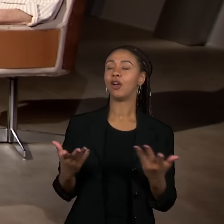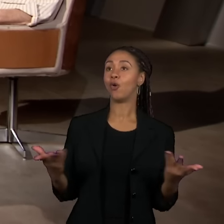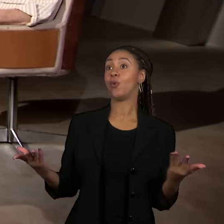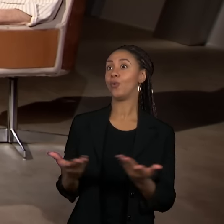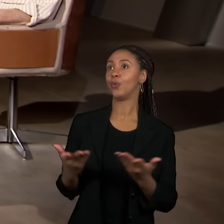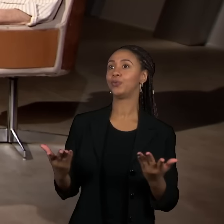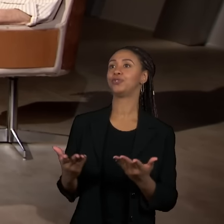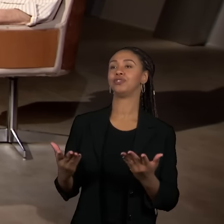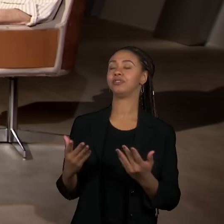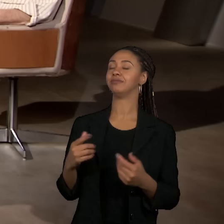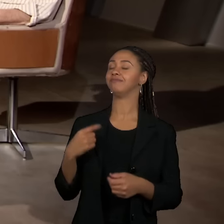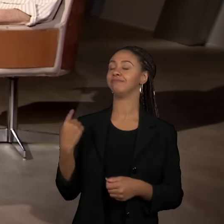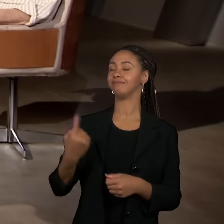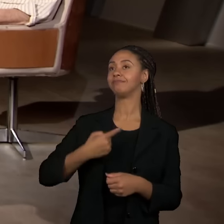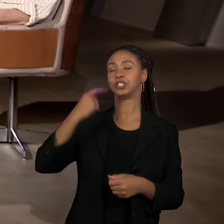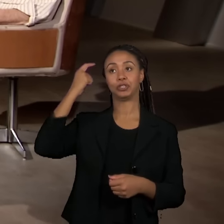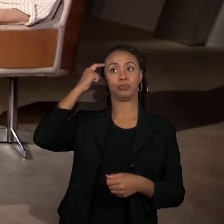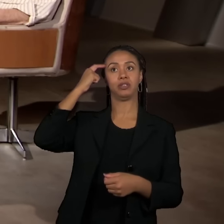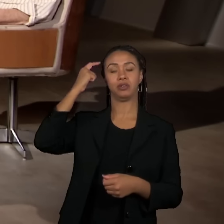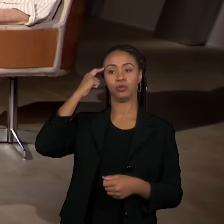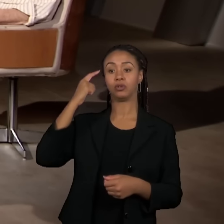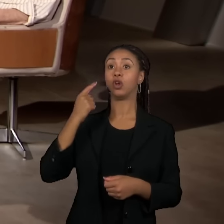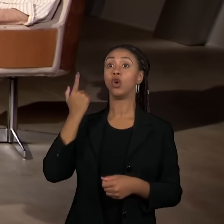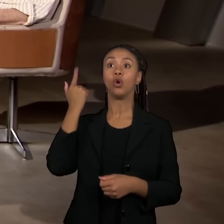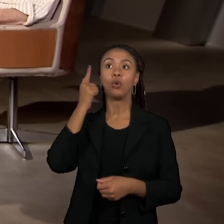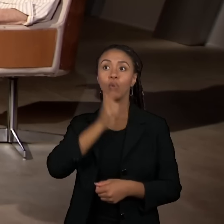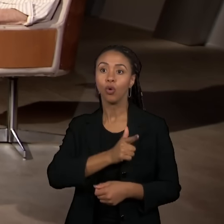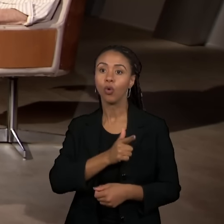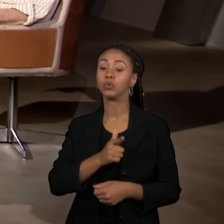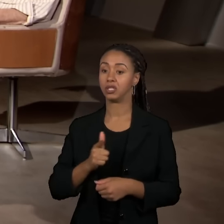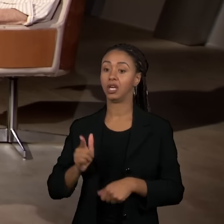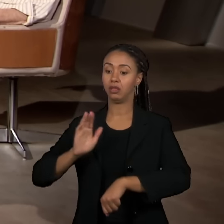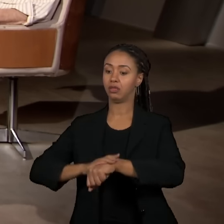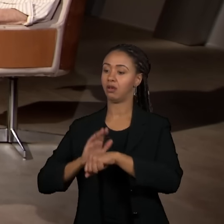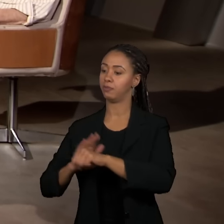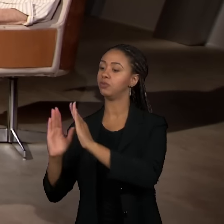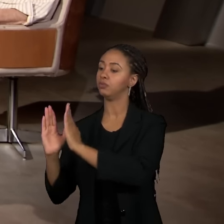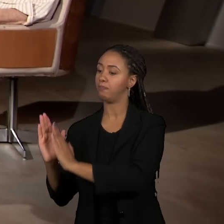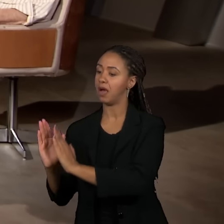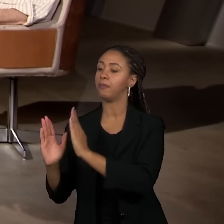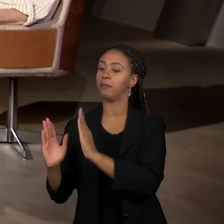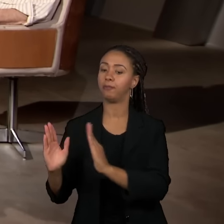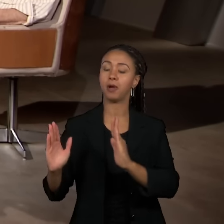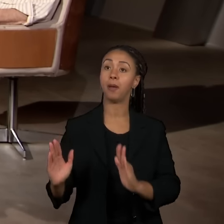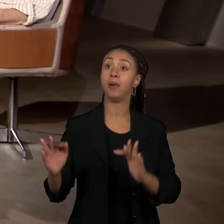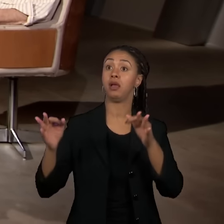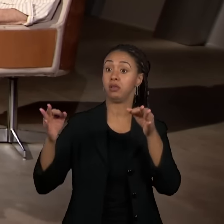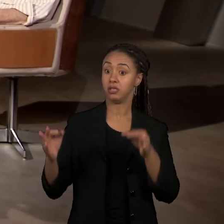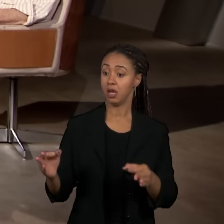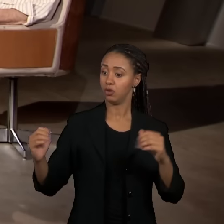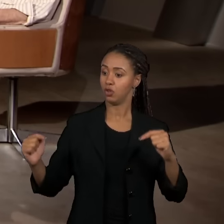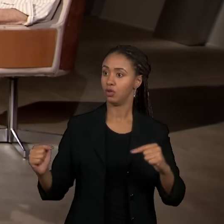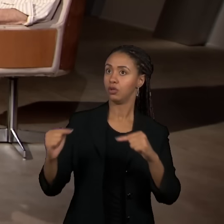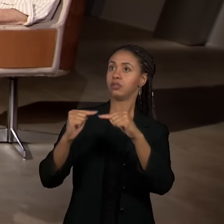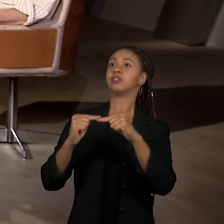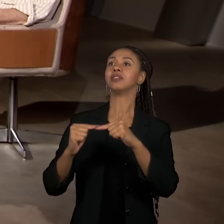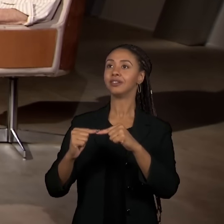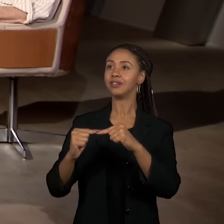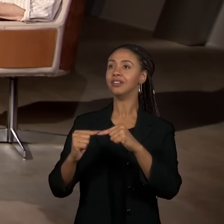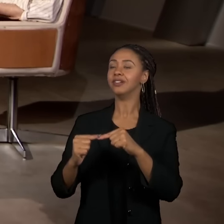diminuir de modo que esse sujeito consiga sair aí no período uhum e aí a gente tá falando de uma série de coisas